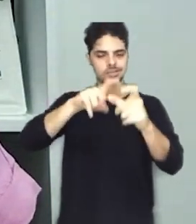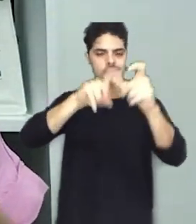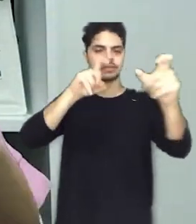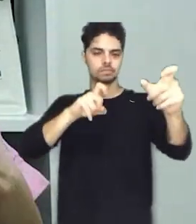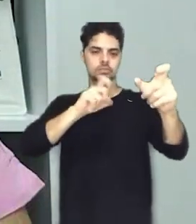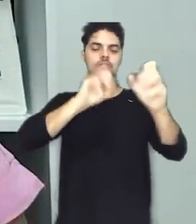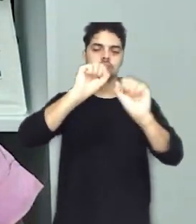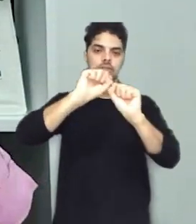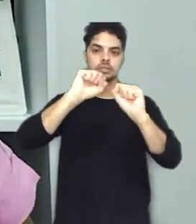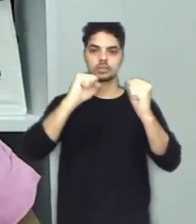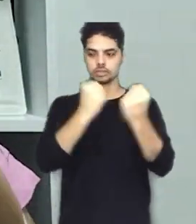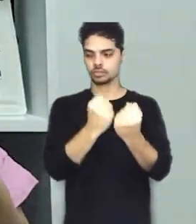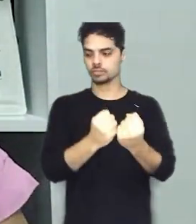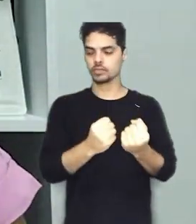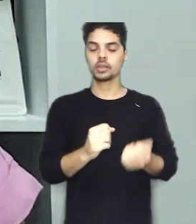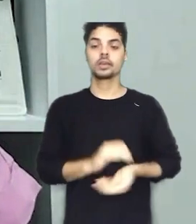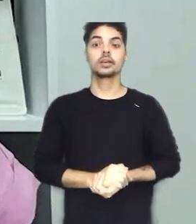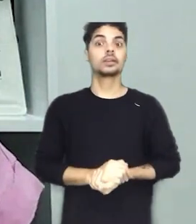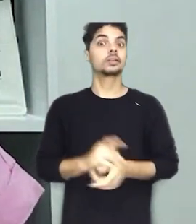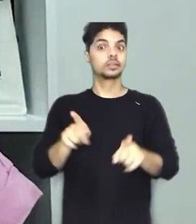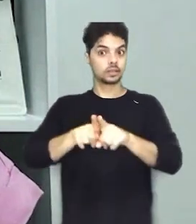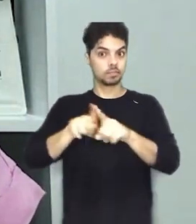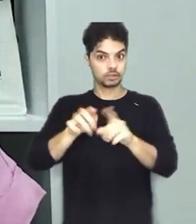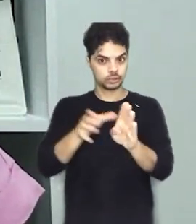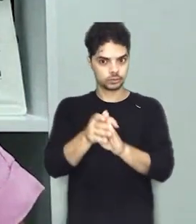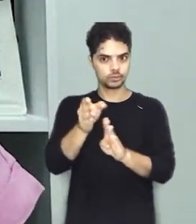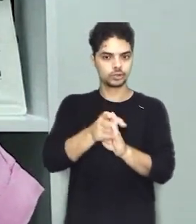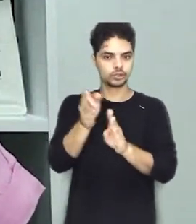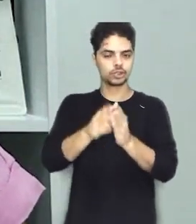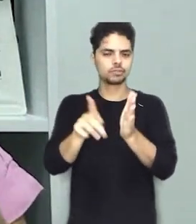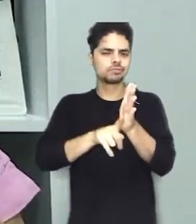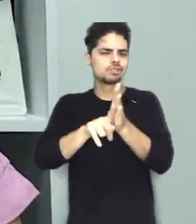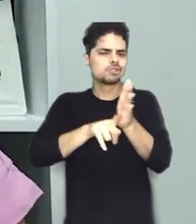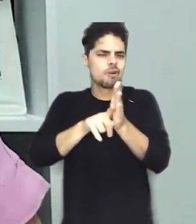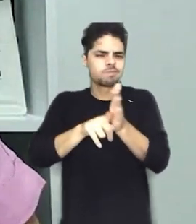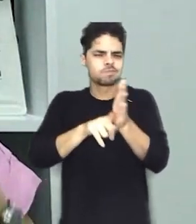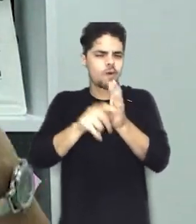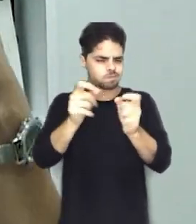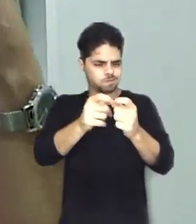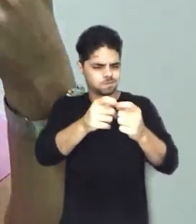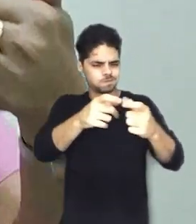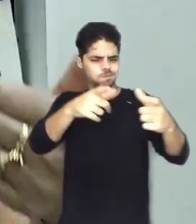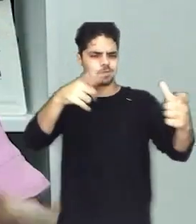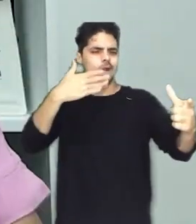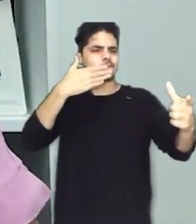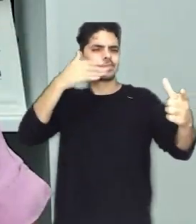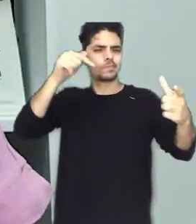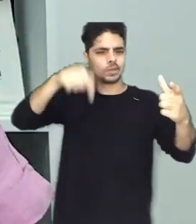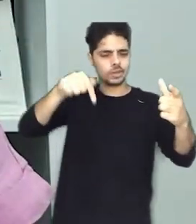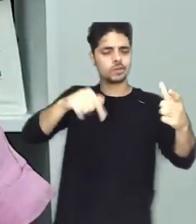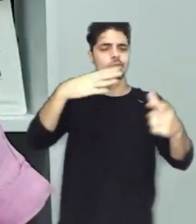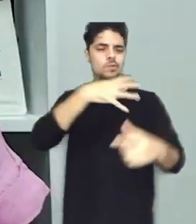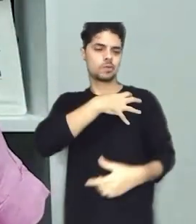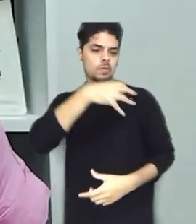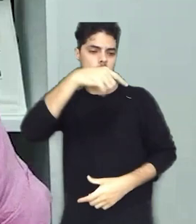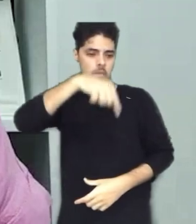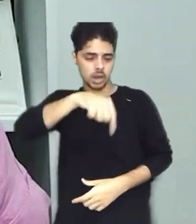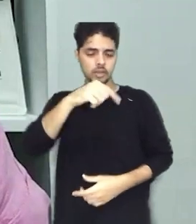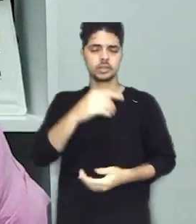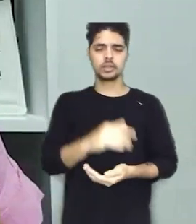sugiro que os alunos façam uma pesquisa mais avançada sobre os conflitos ocorridos na